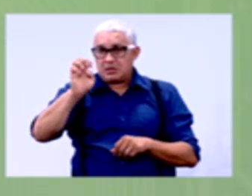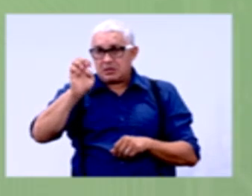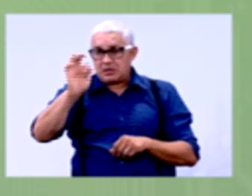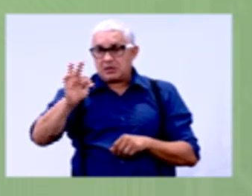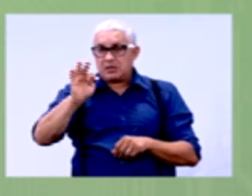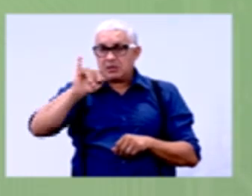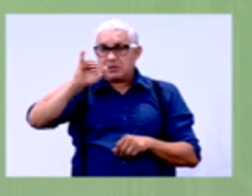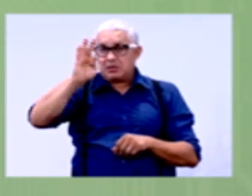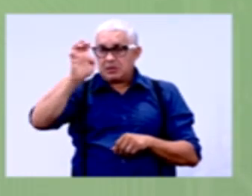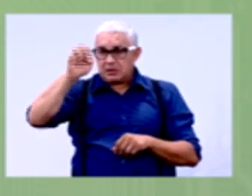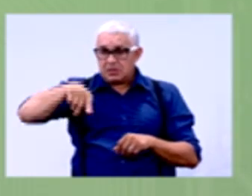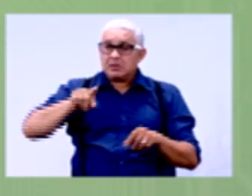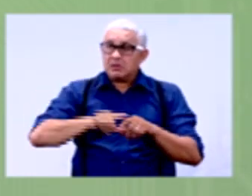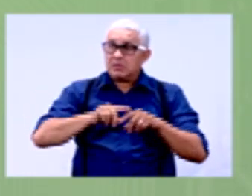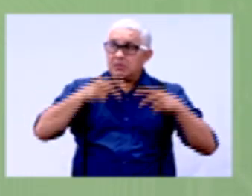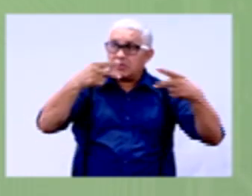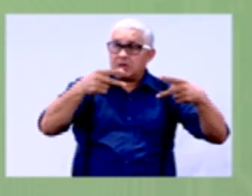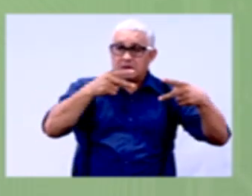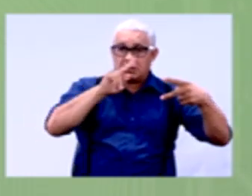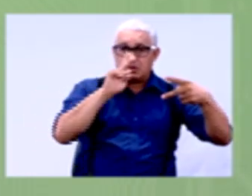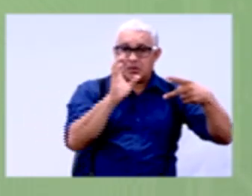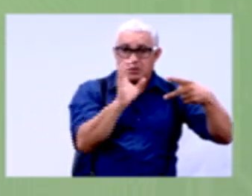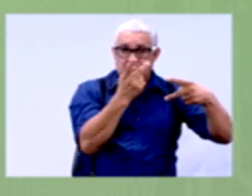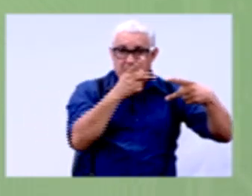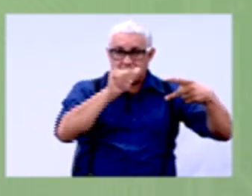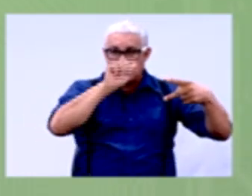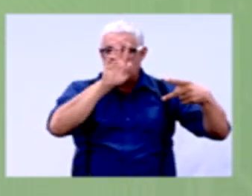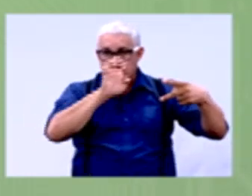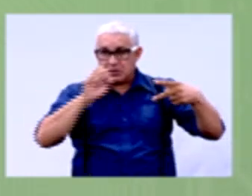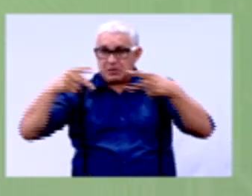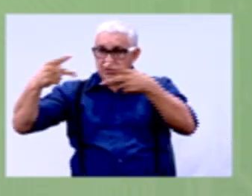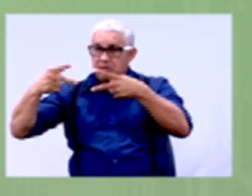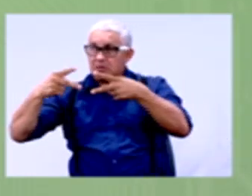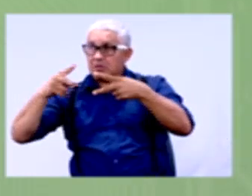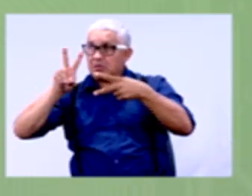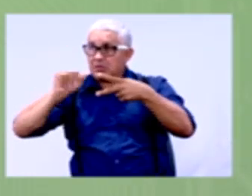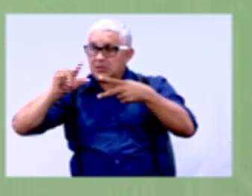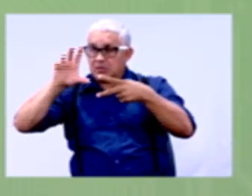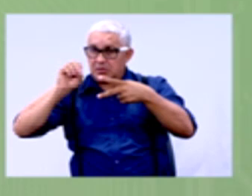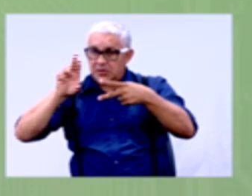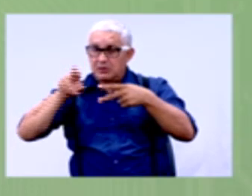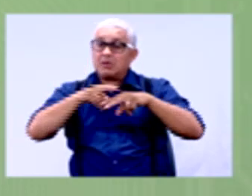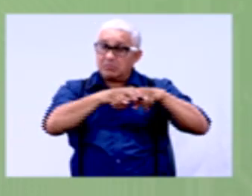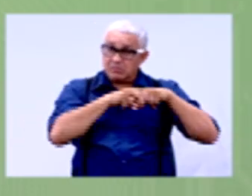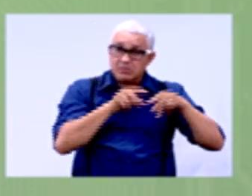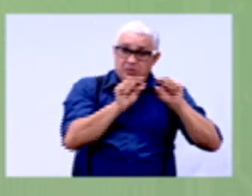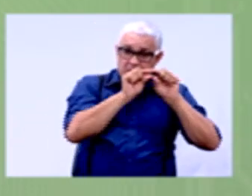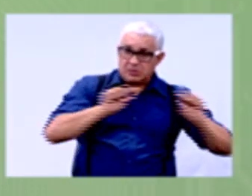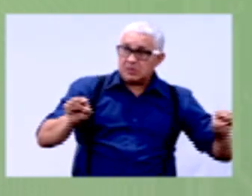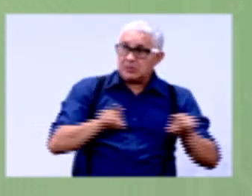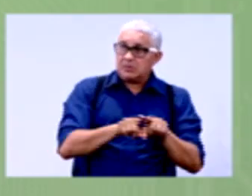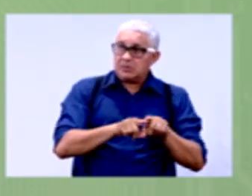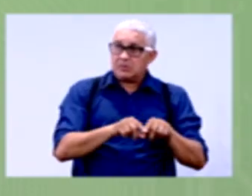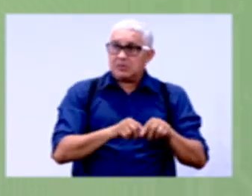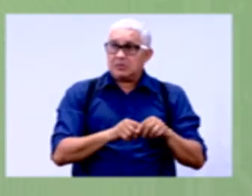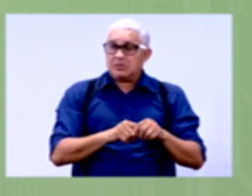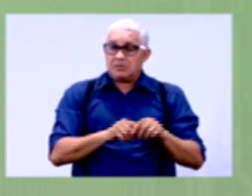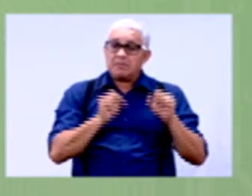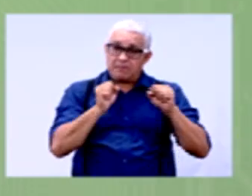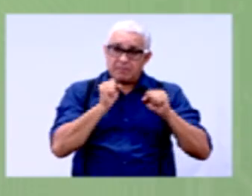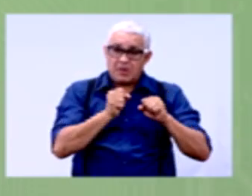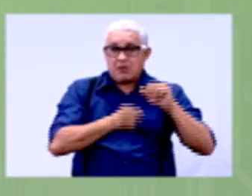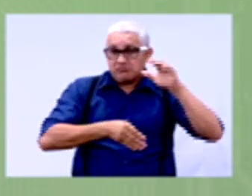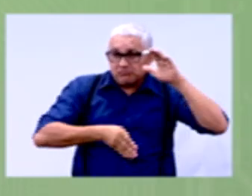armazenar. Aqui, ó, a chave é a identificação da informação e é por isso, né, e é por ela que poderemos